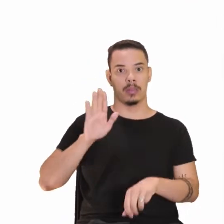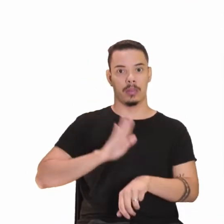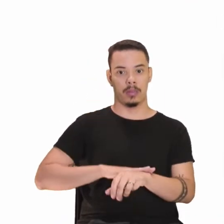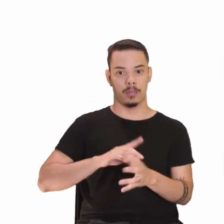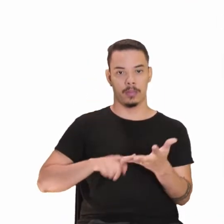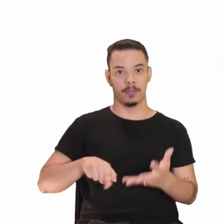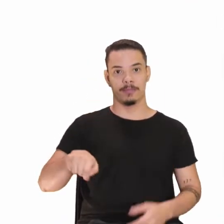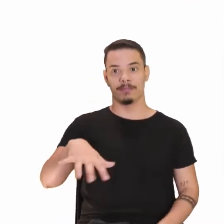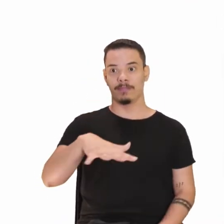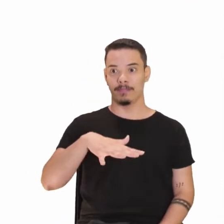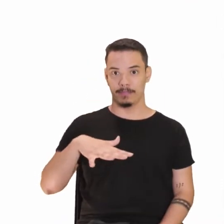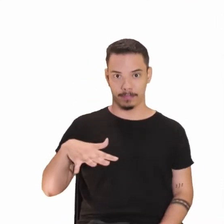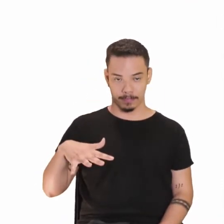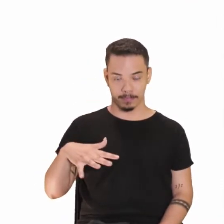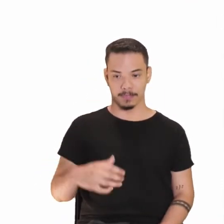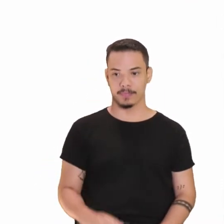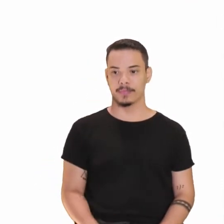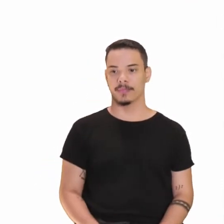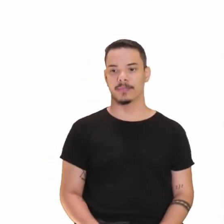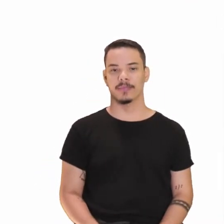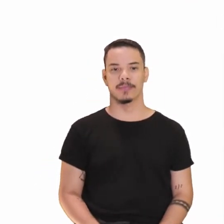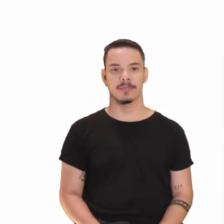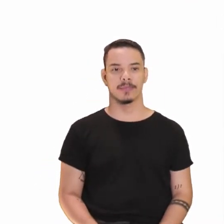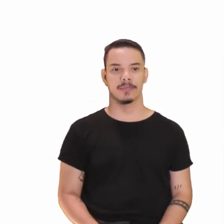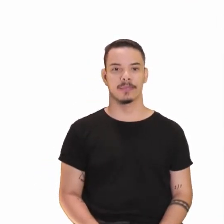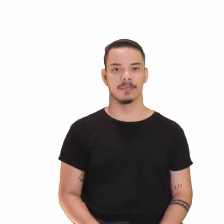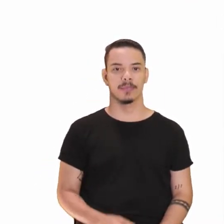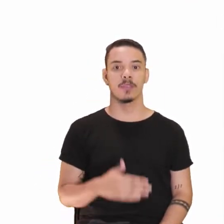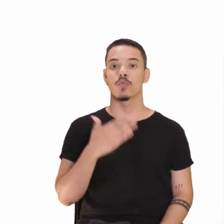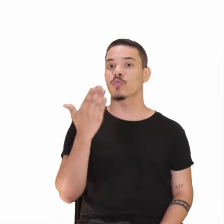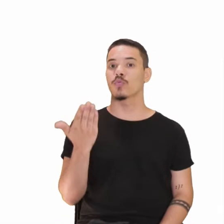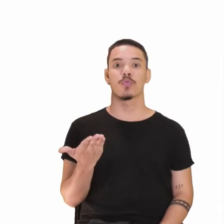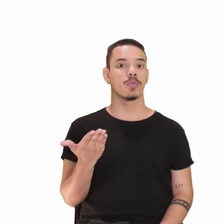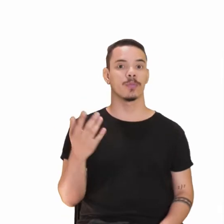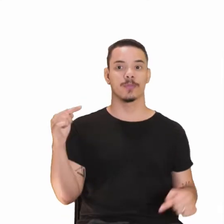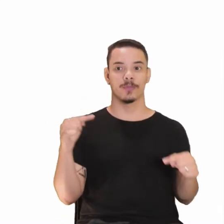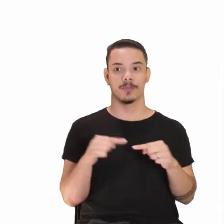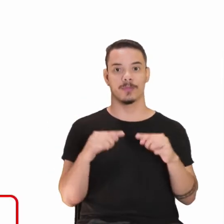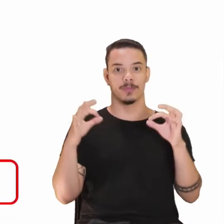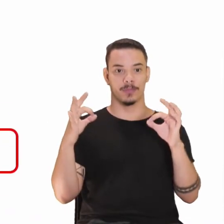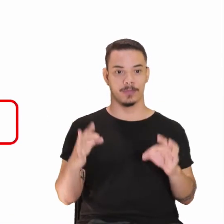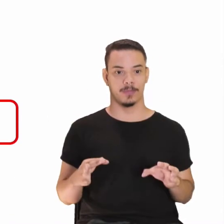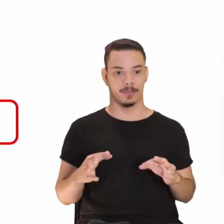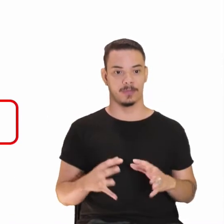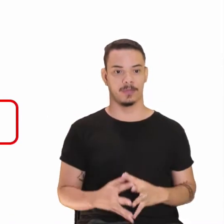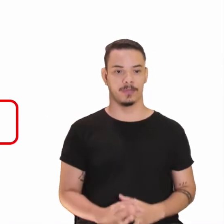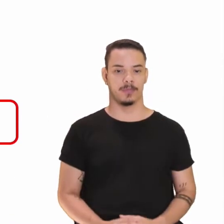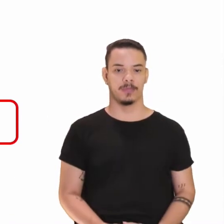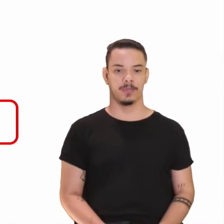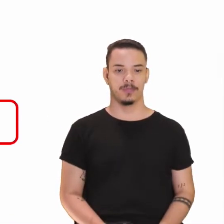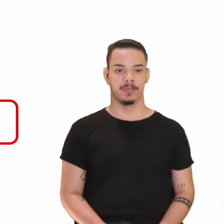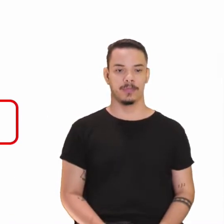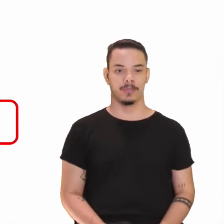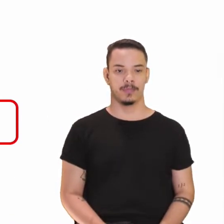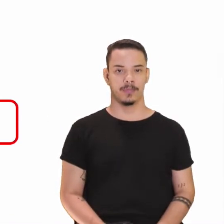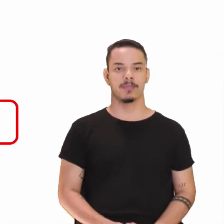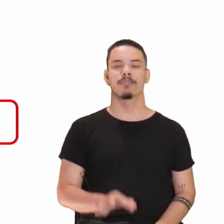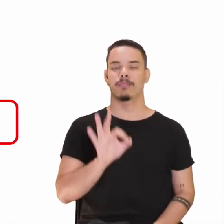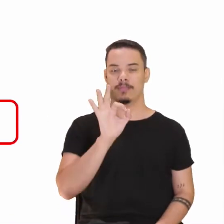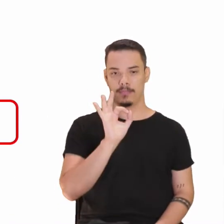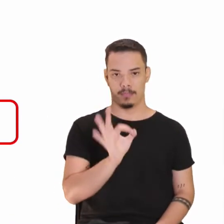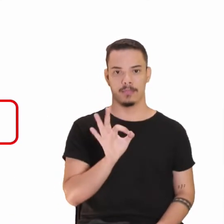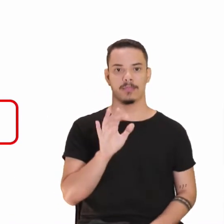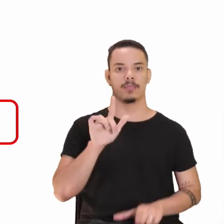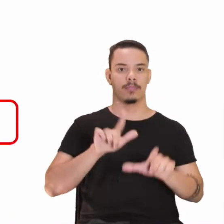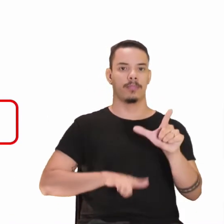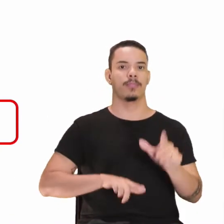Ok, é com você, estudante. Assinale a afirmativa correta. Valeu,